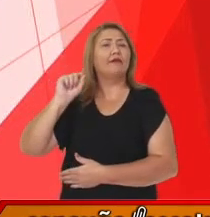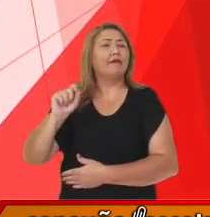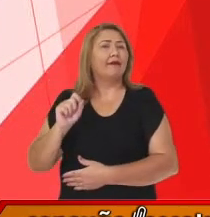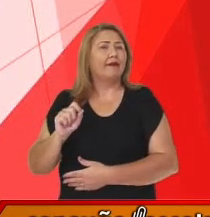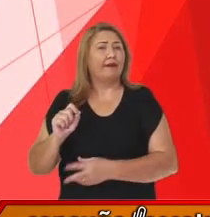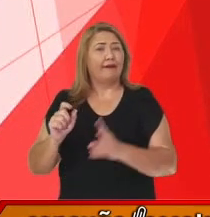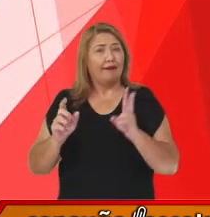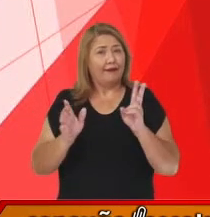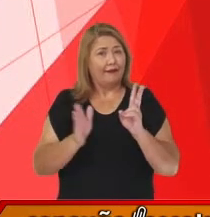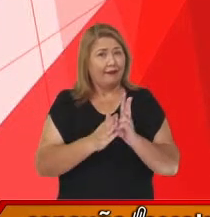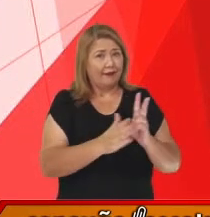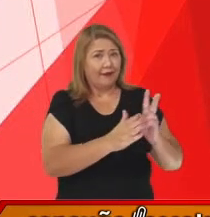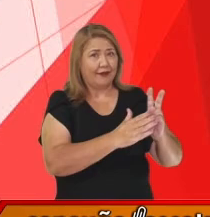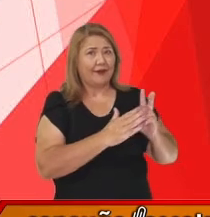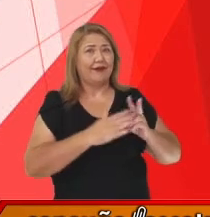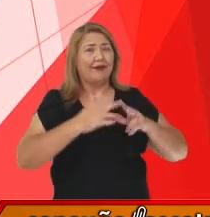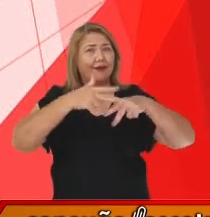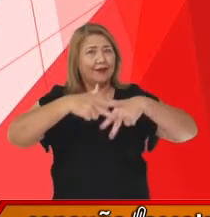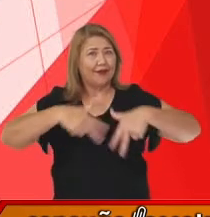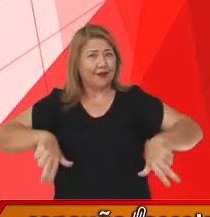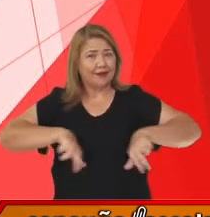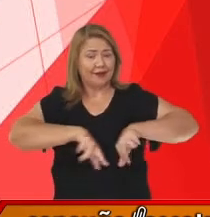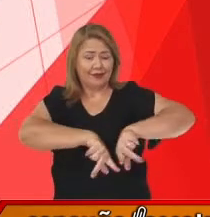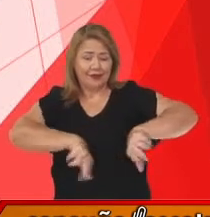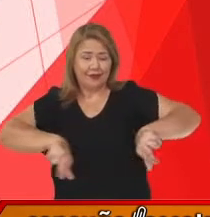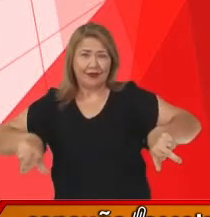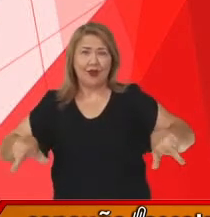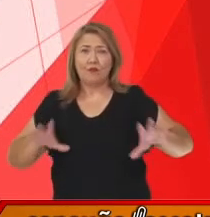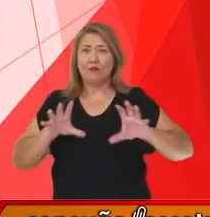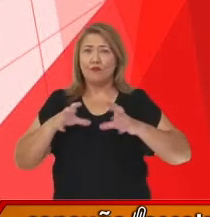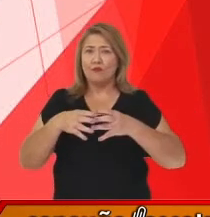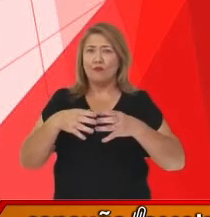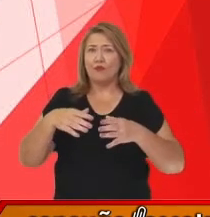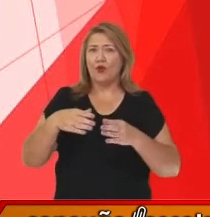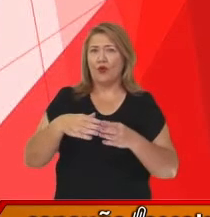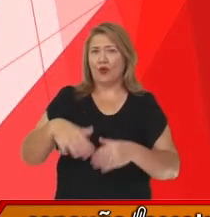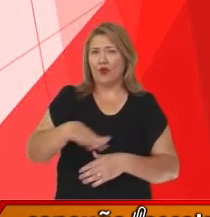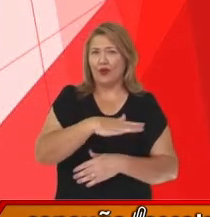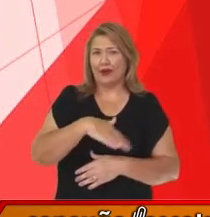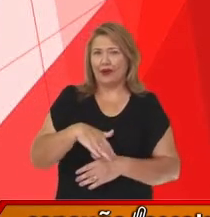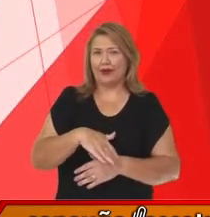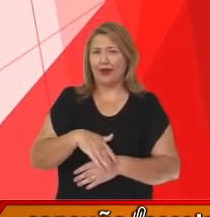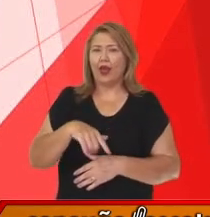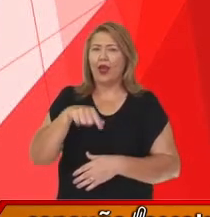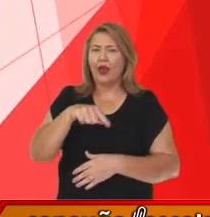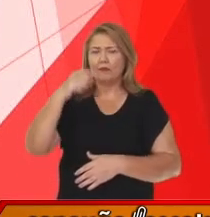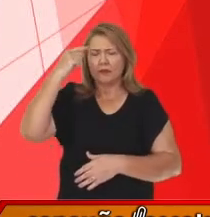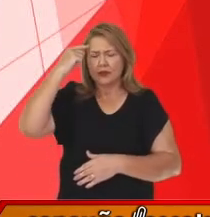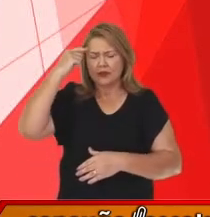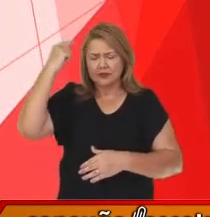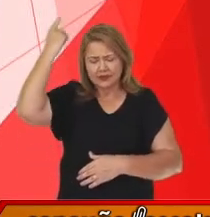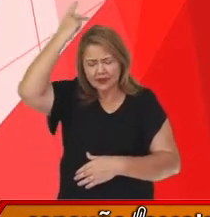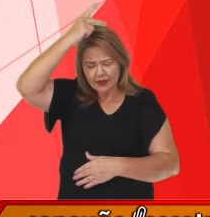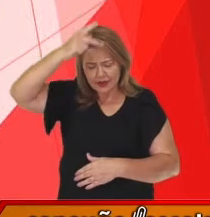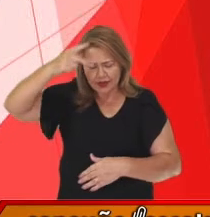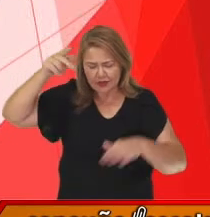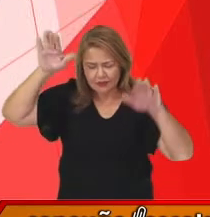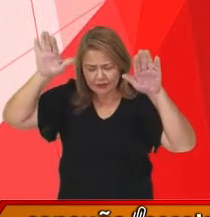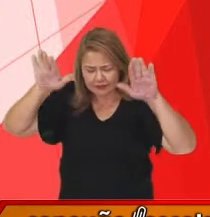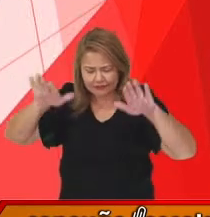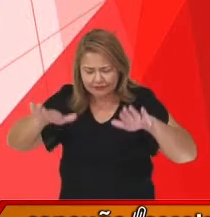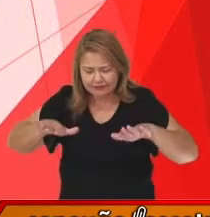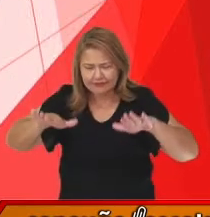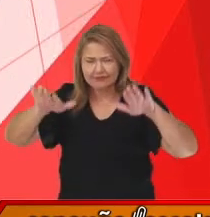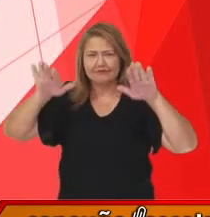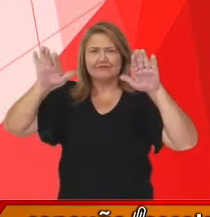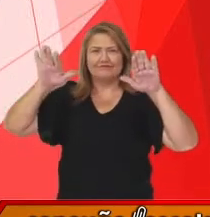várias etnias indígenas que ali se congregavam, pois para eles era um local sagrado. Antes